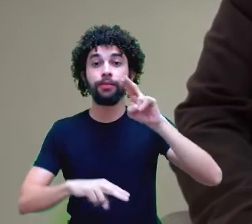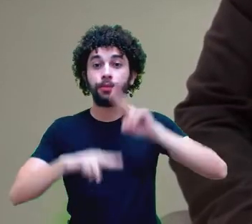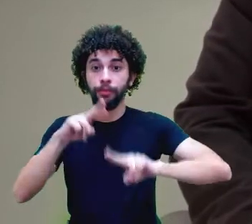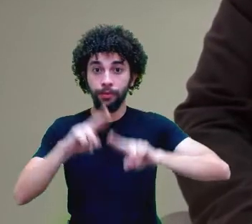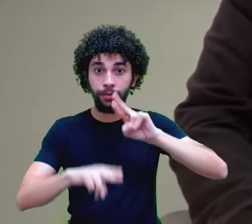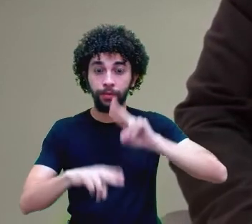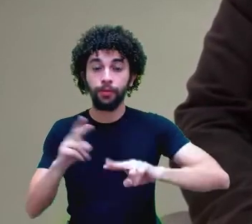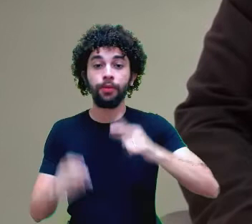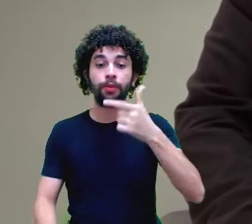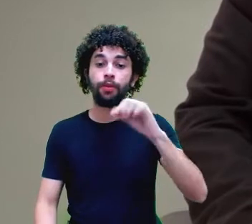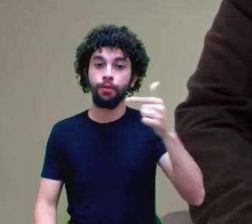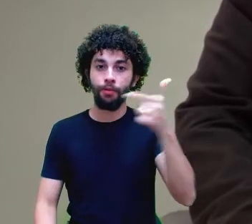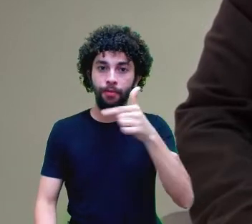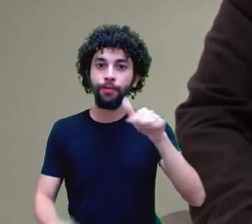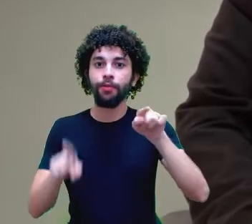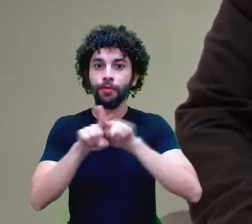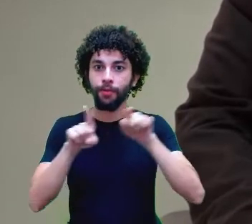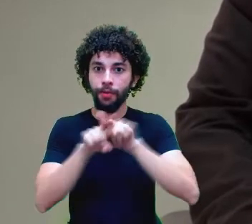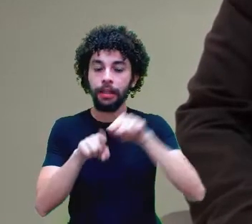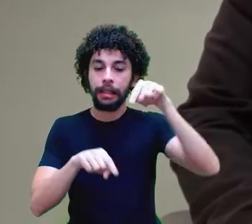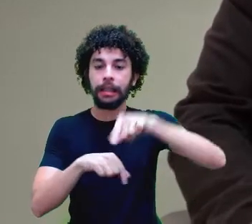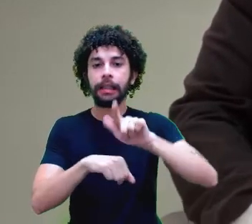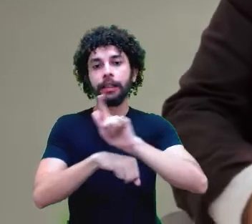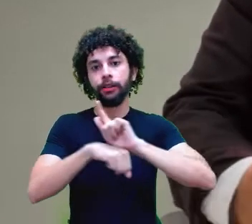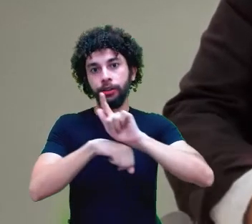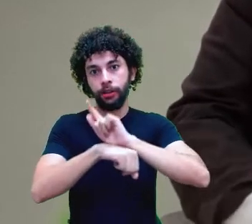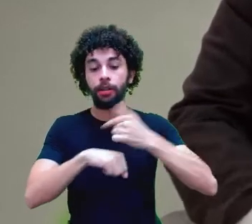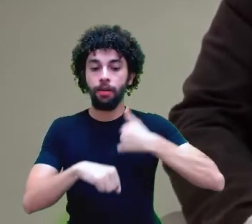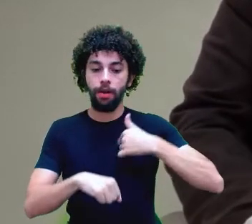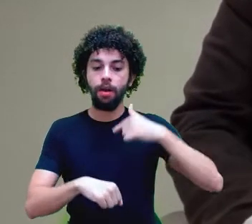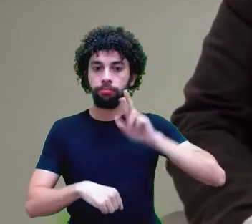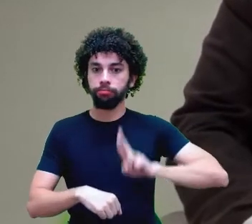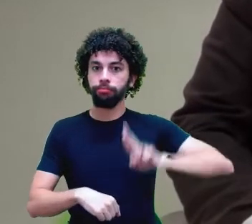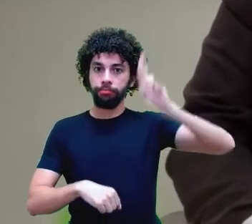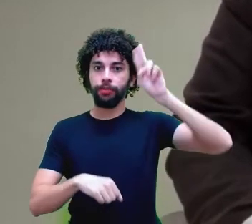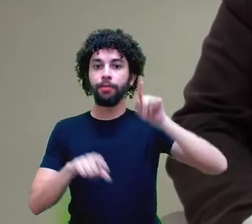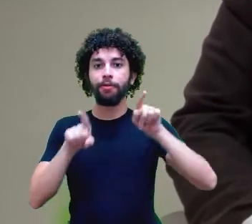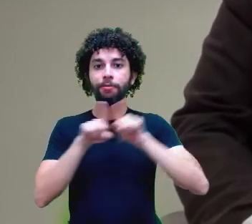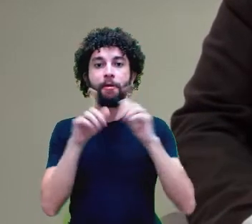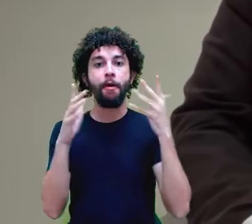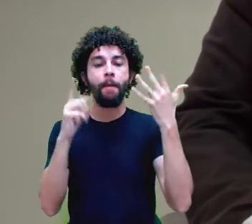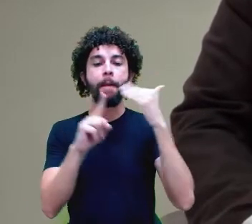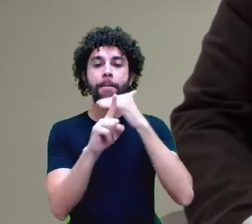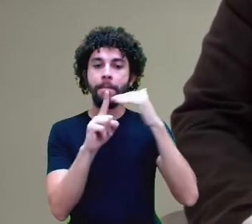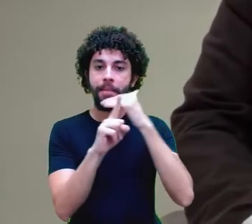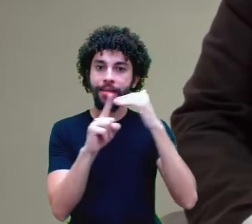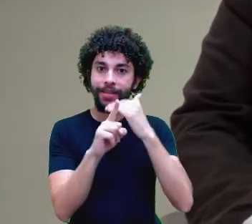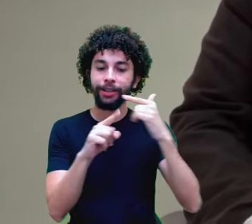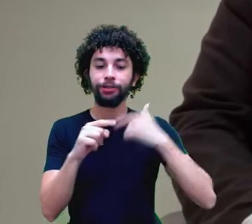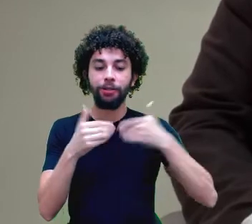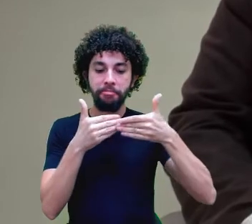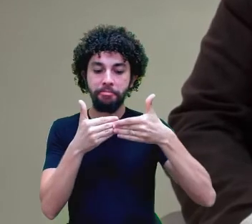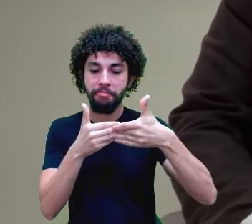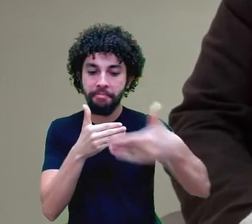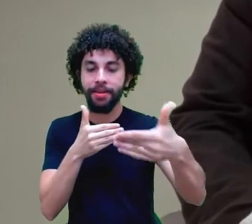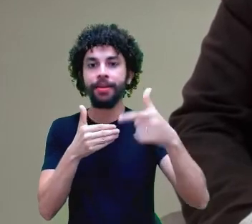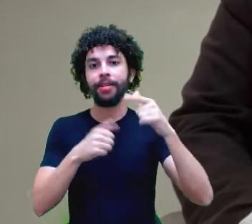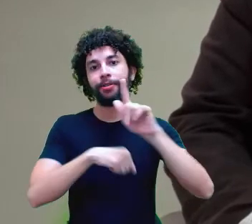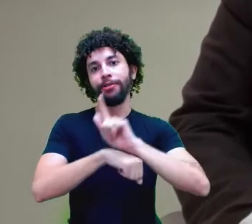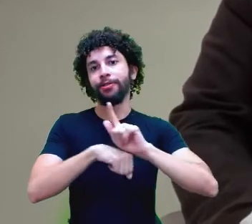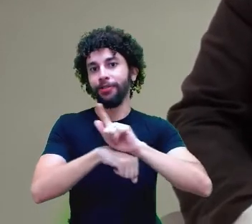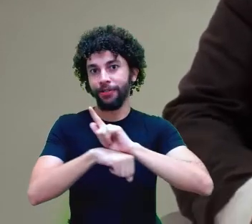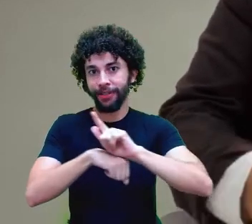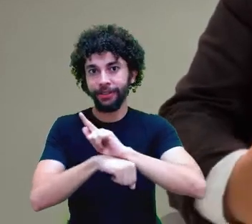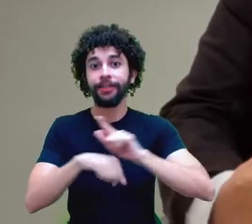5 de junho de 2022, além dos 9 anos da Unifespa, esta gestão pela qual sou responsável comemora a metade do seu período